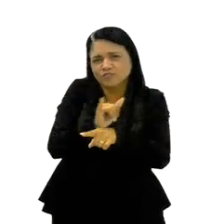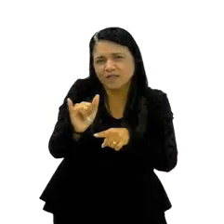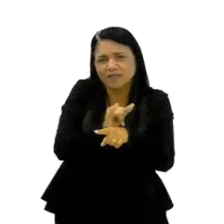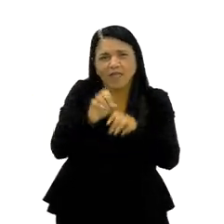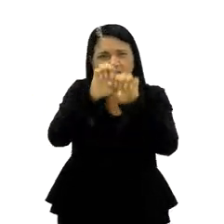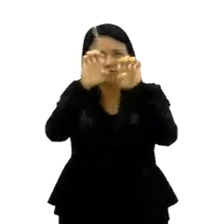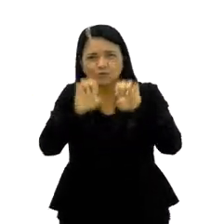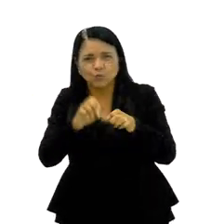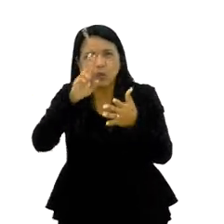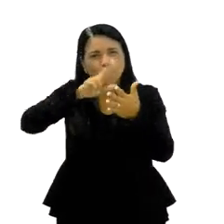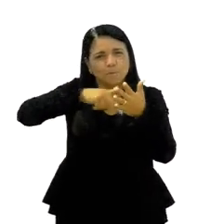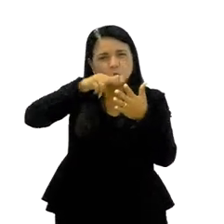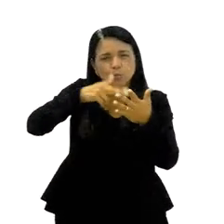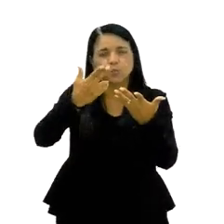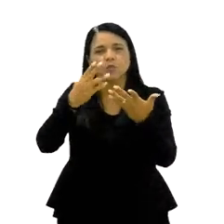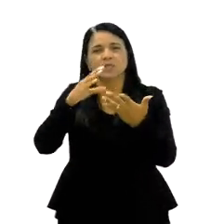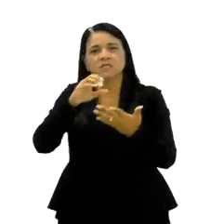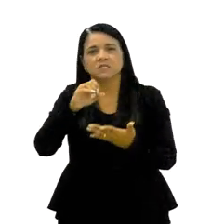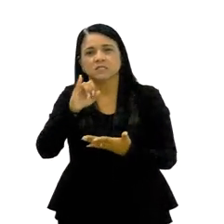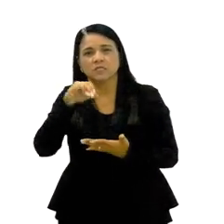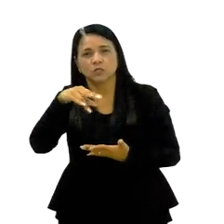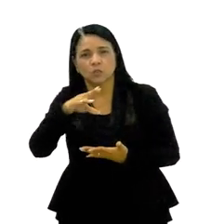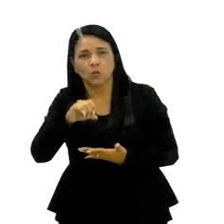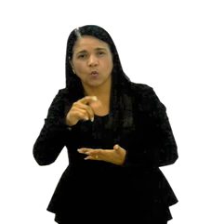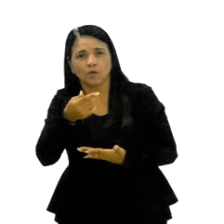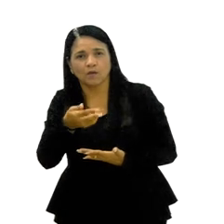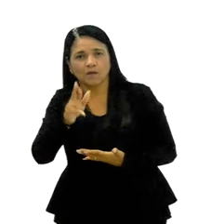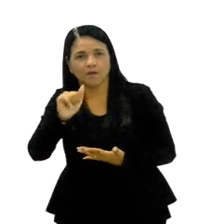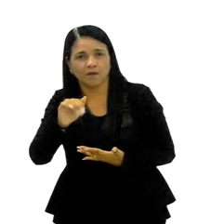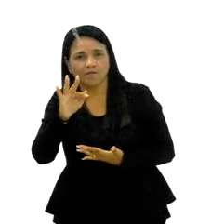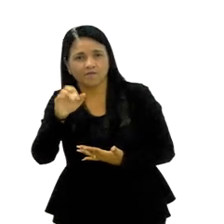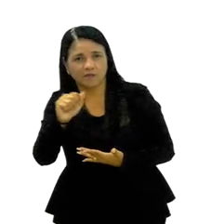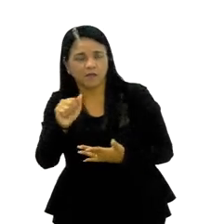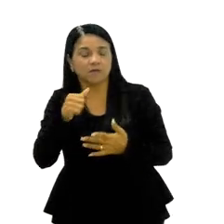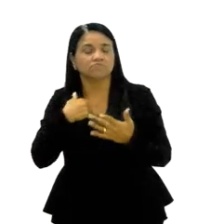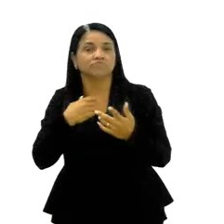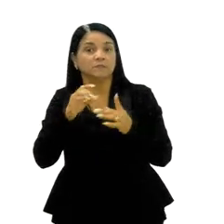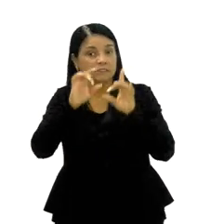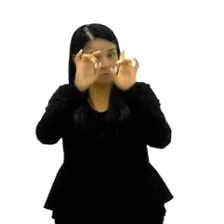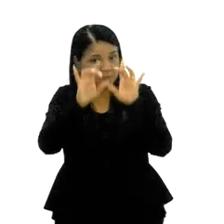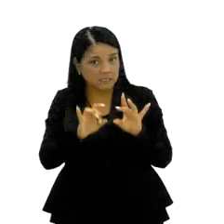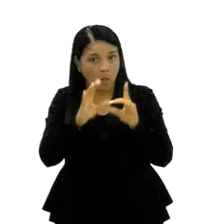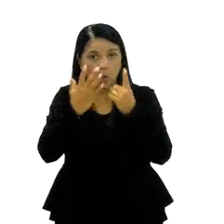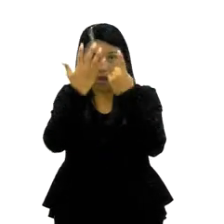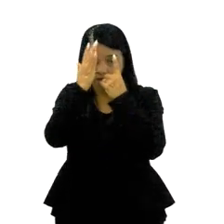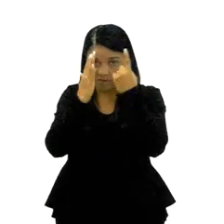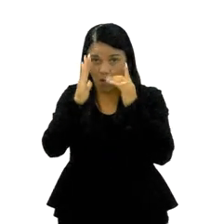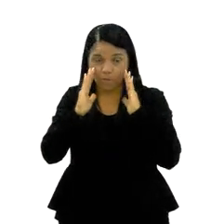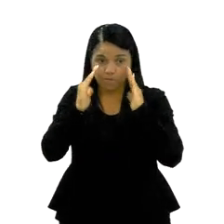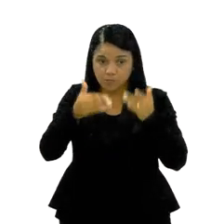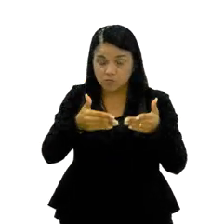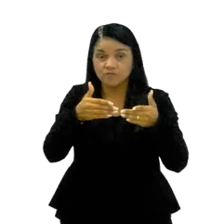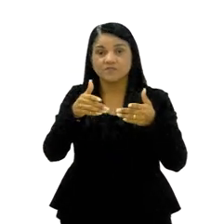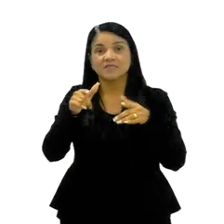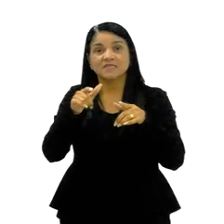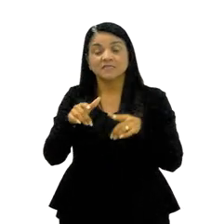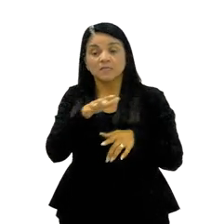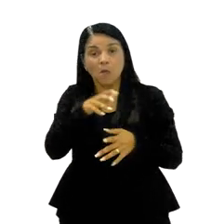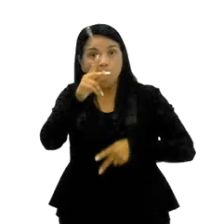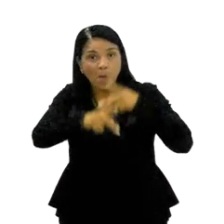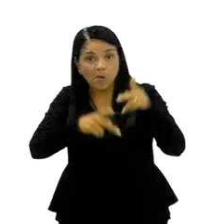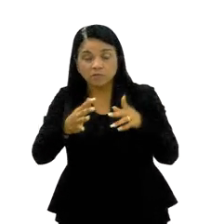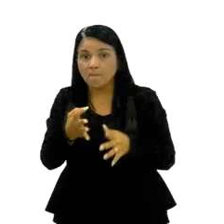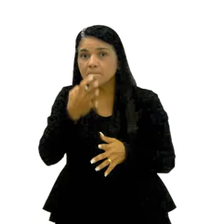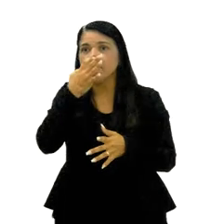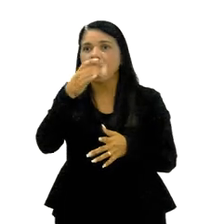fazer, estrutura, pintura, cenografia em geral, da parte do carnaval especificamente, e eles ficaram super encantados, super solícitos,